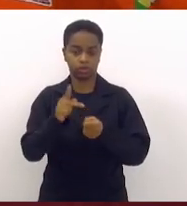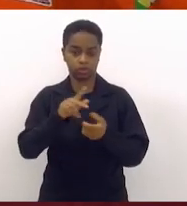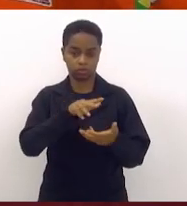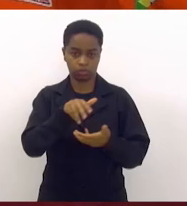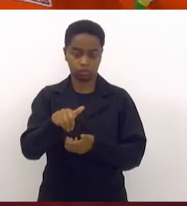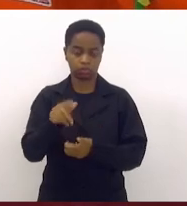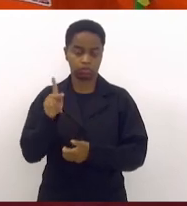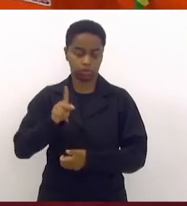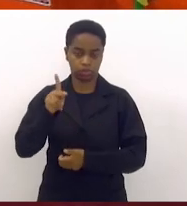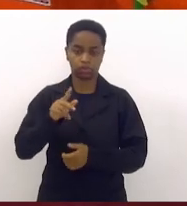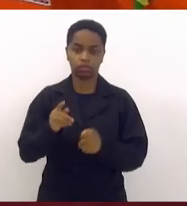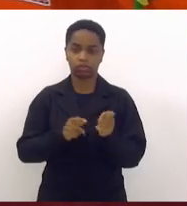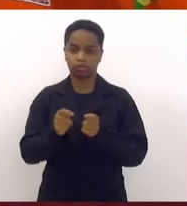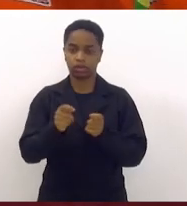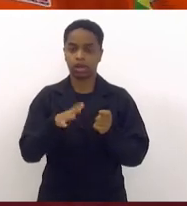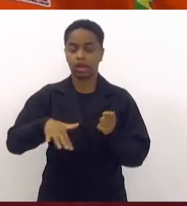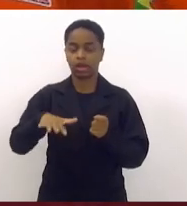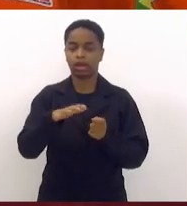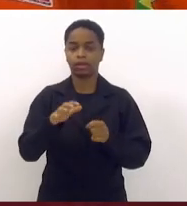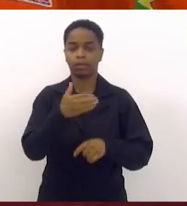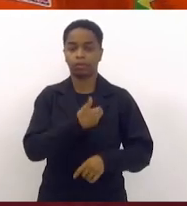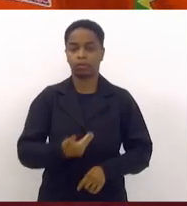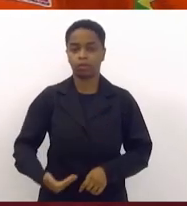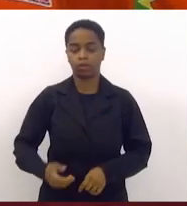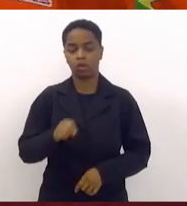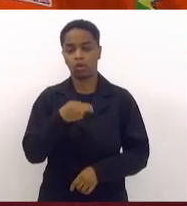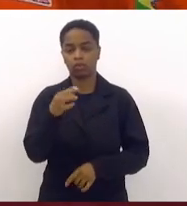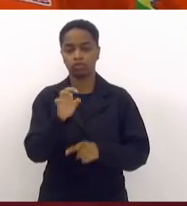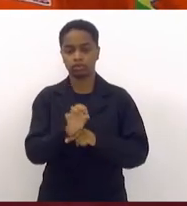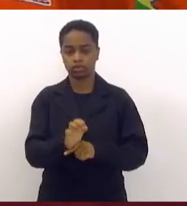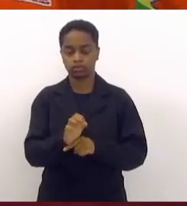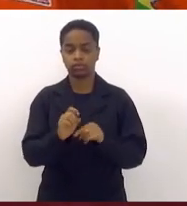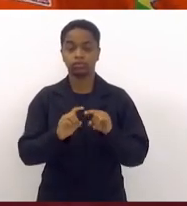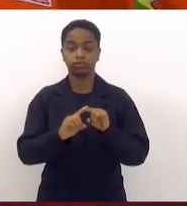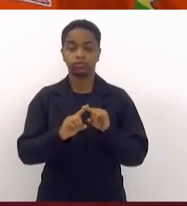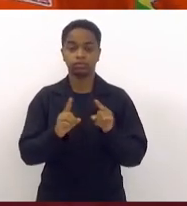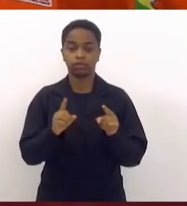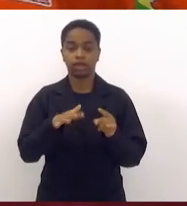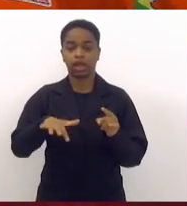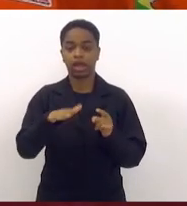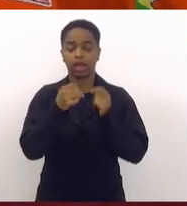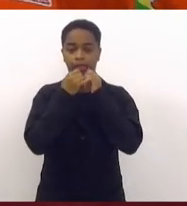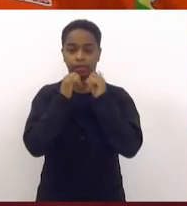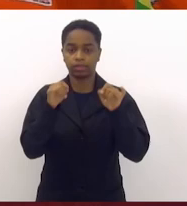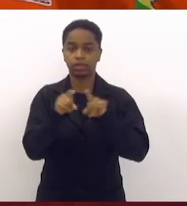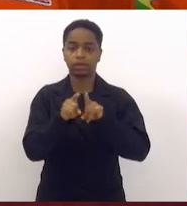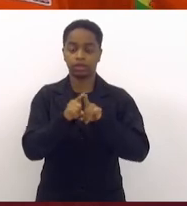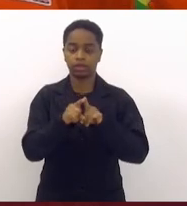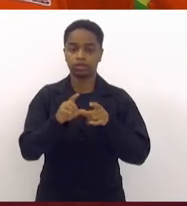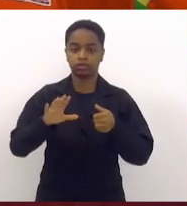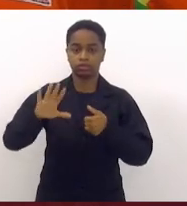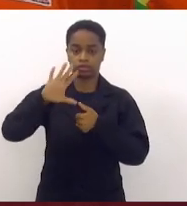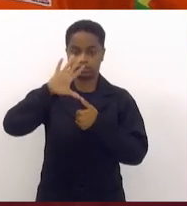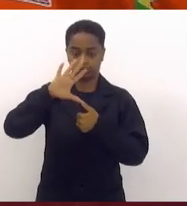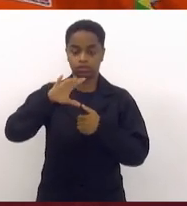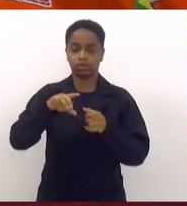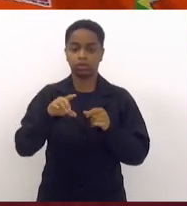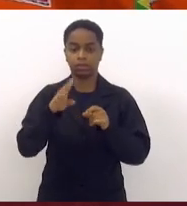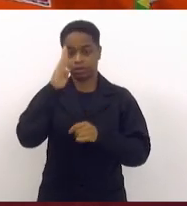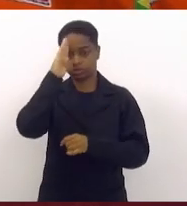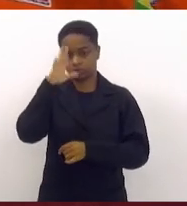estatais o setor energético inclusive dos Estados Unidos da América do Norte falando aqui do setor elétrico